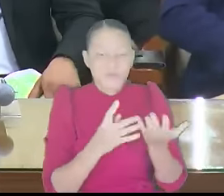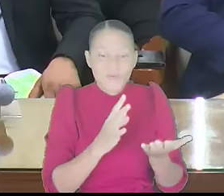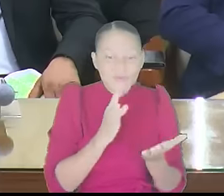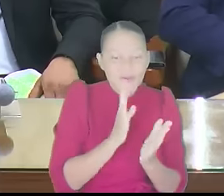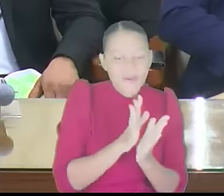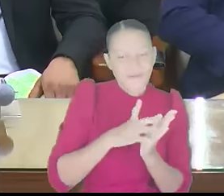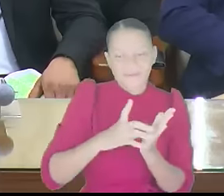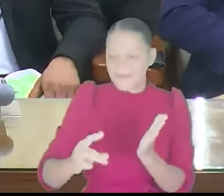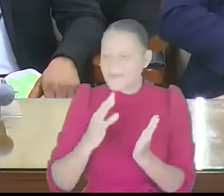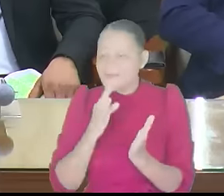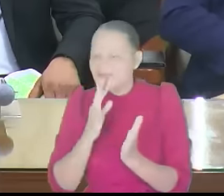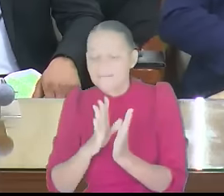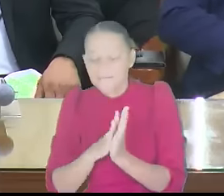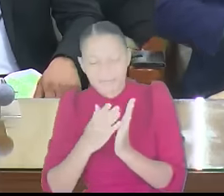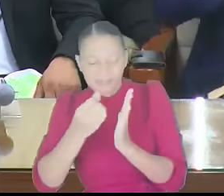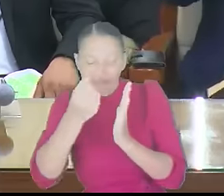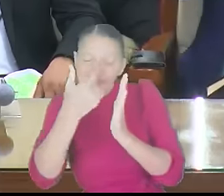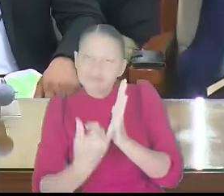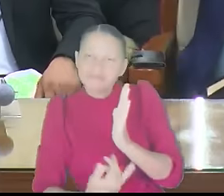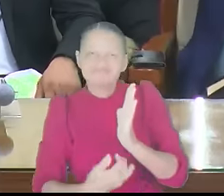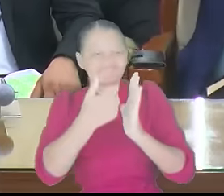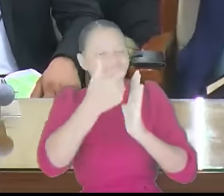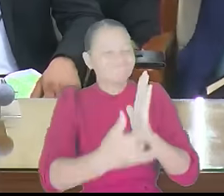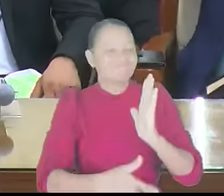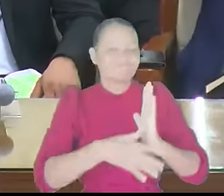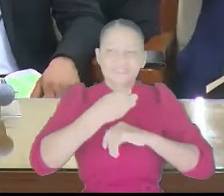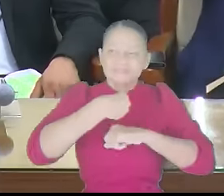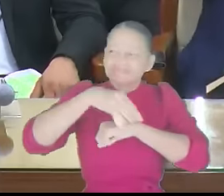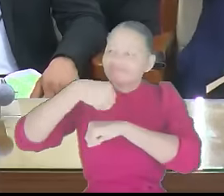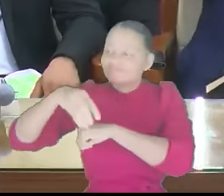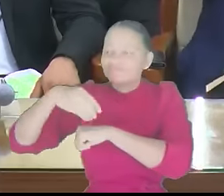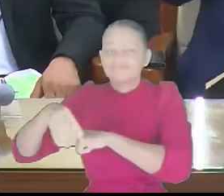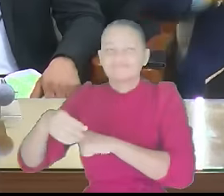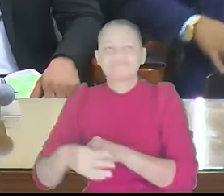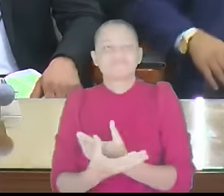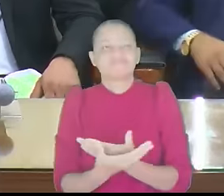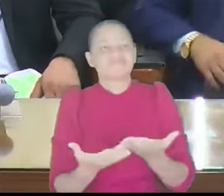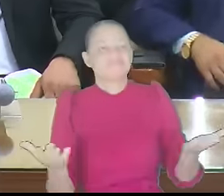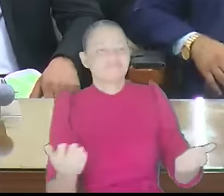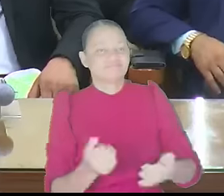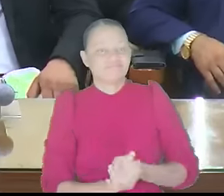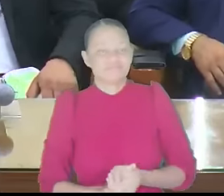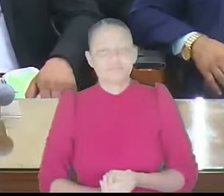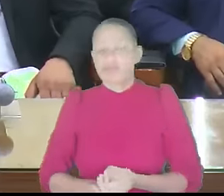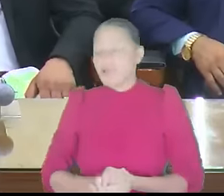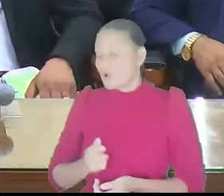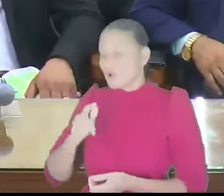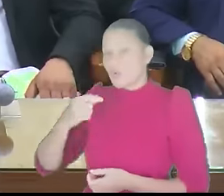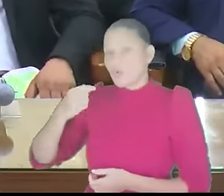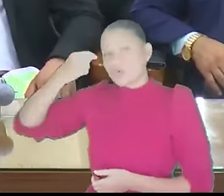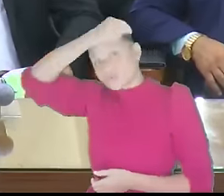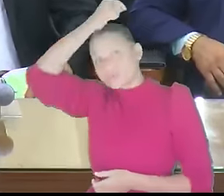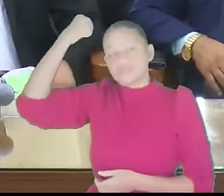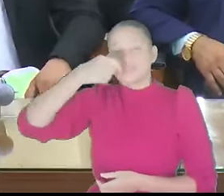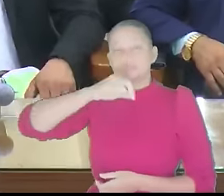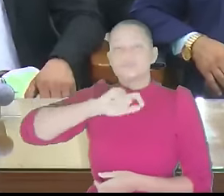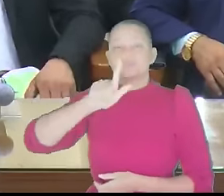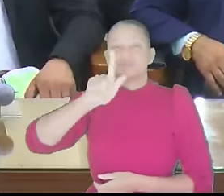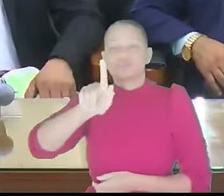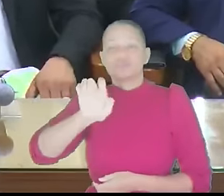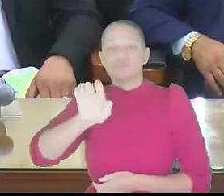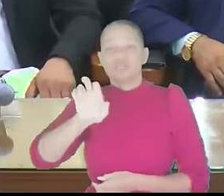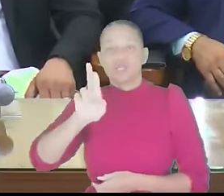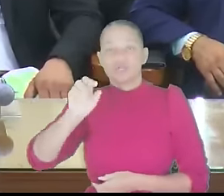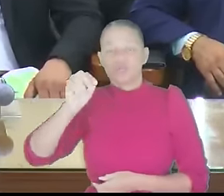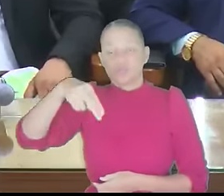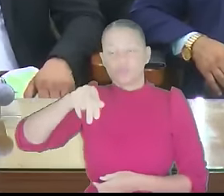as Escrituras, para falar das Escrituras para o povo. São Jerônimo, que foi o tradutor da Bíblia para o latim, do hebraico